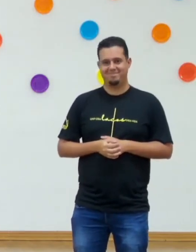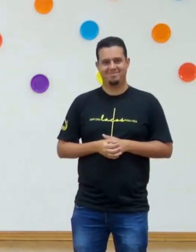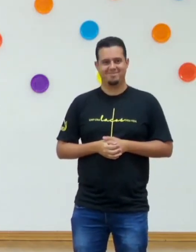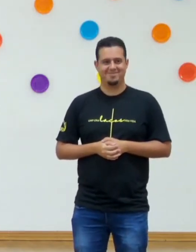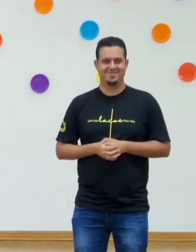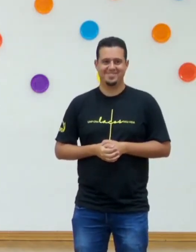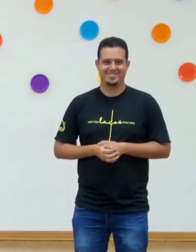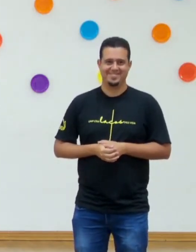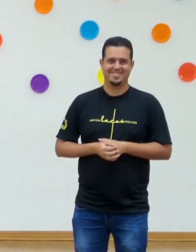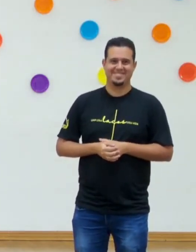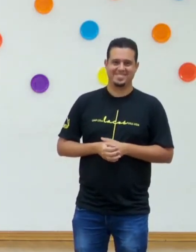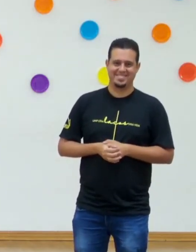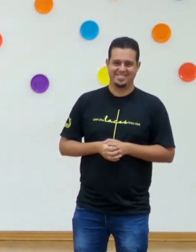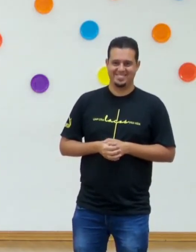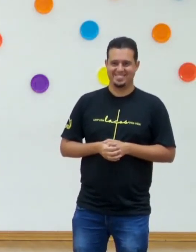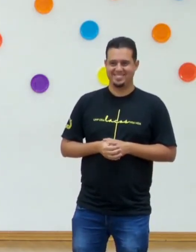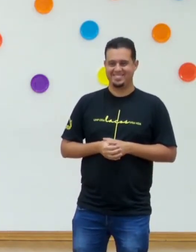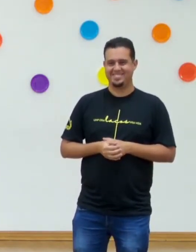Número